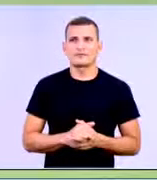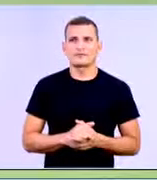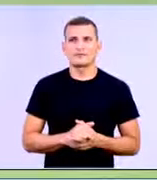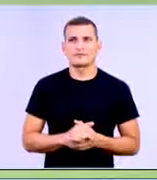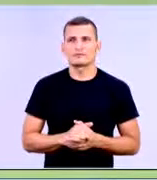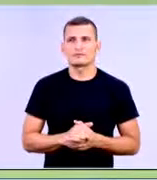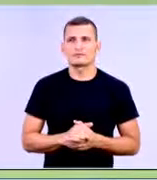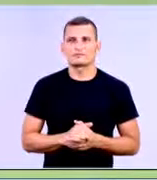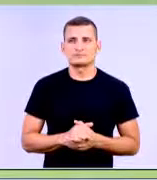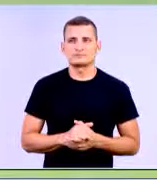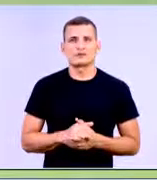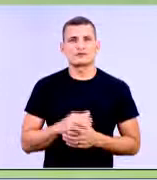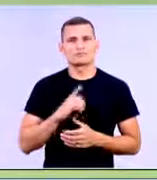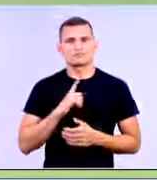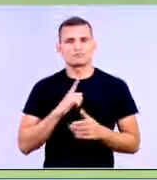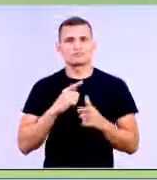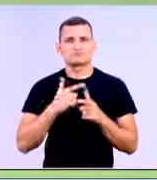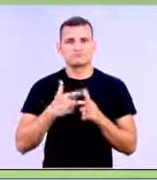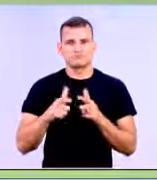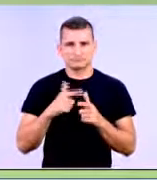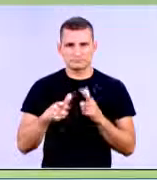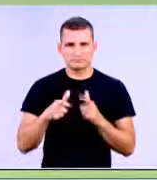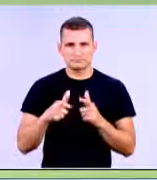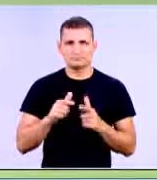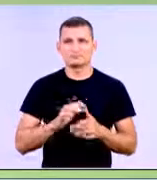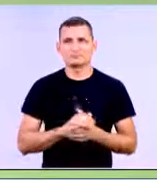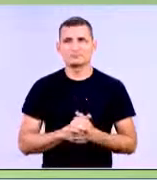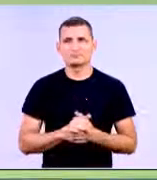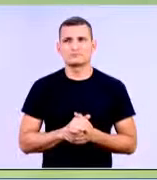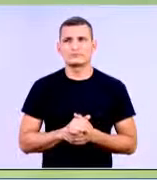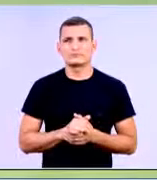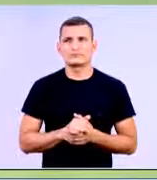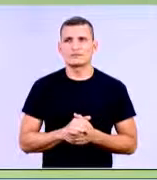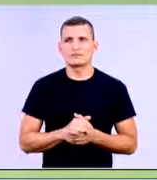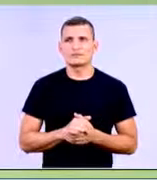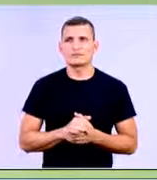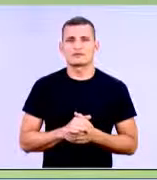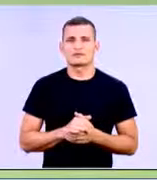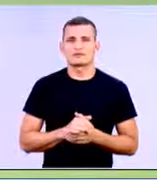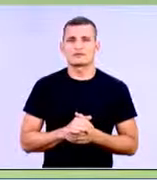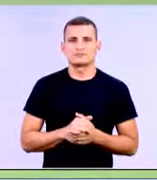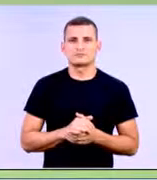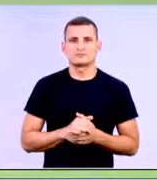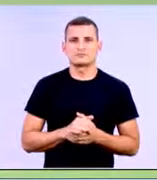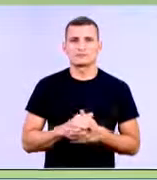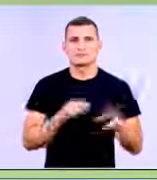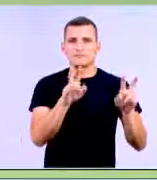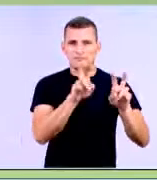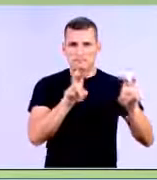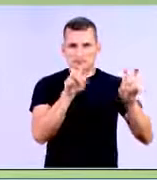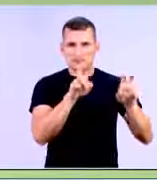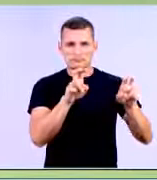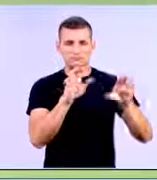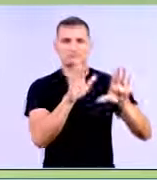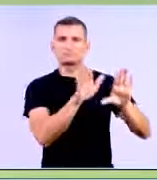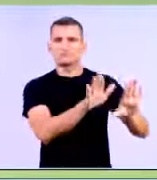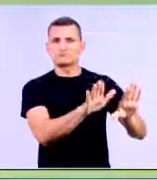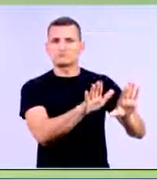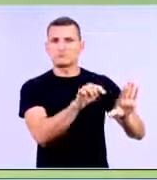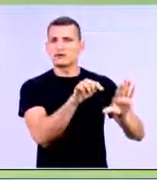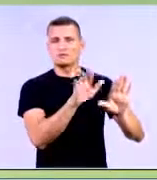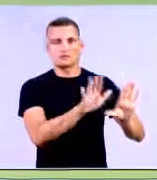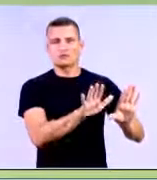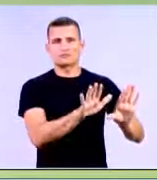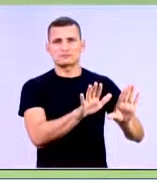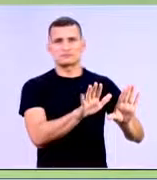passagem, é o que dá mais trabalho. Por quê? Vamos lá, vamos comparar. Máquina, você deixa ali, ela fica.